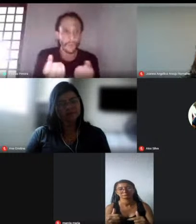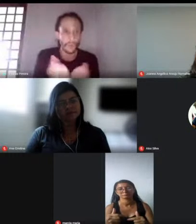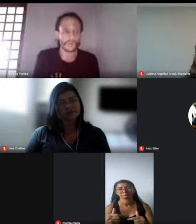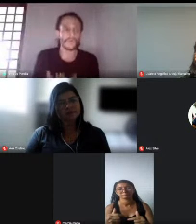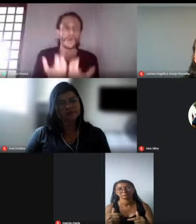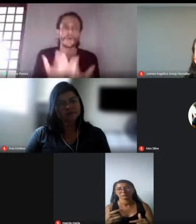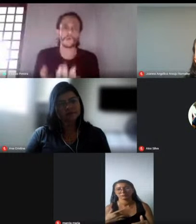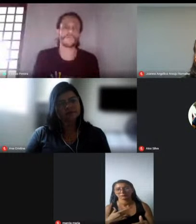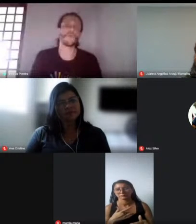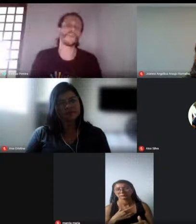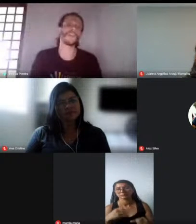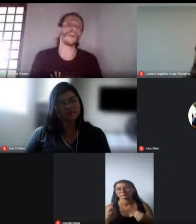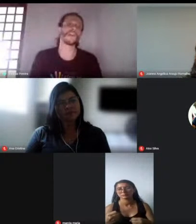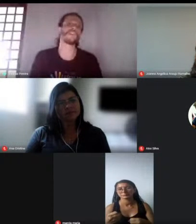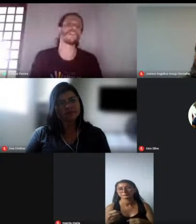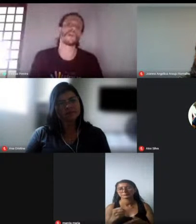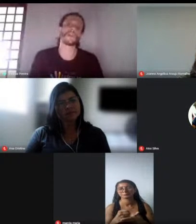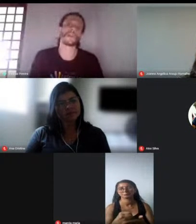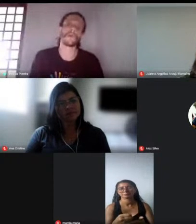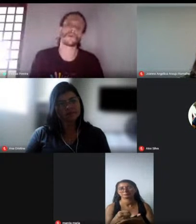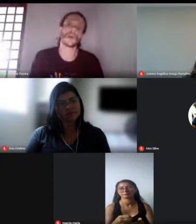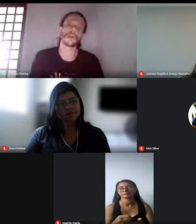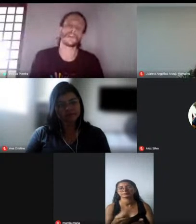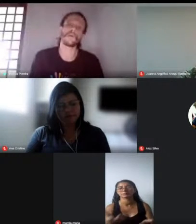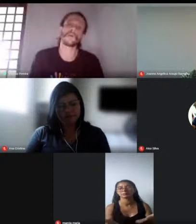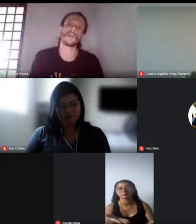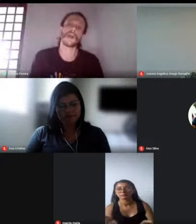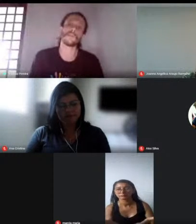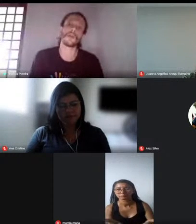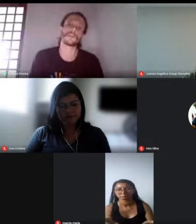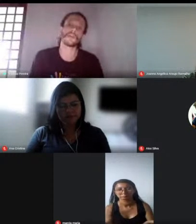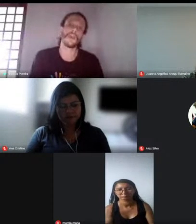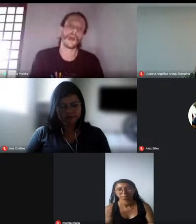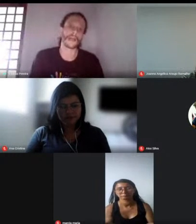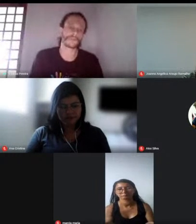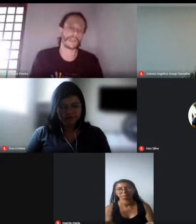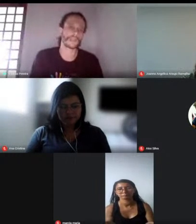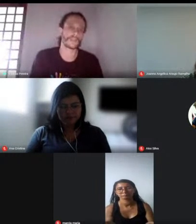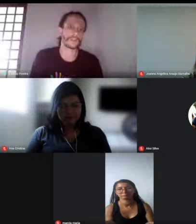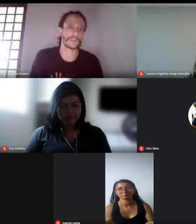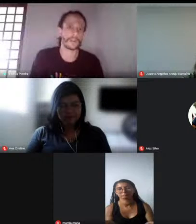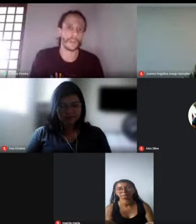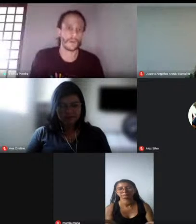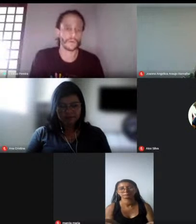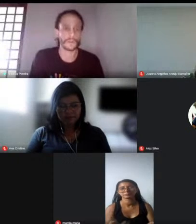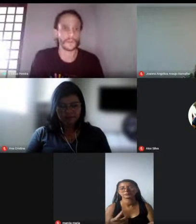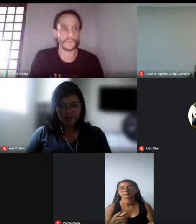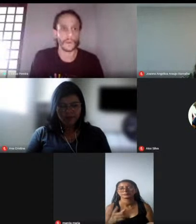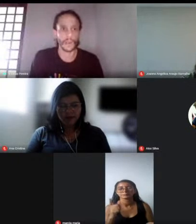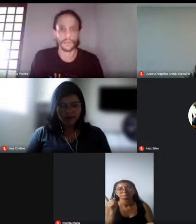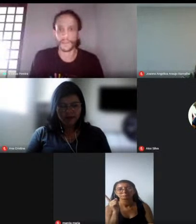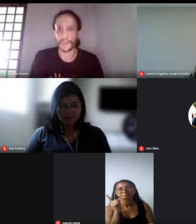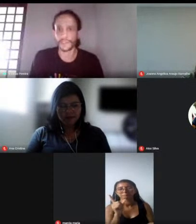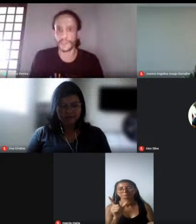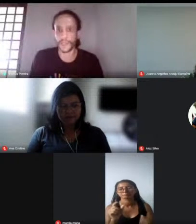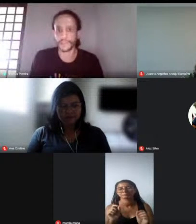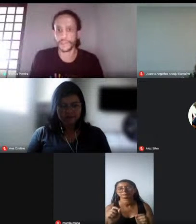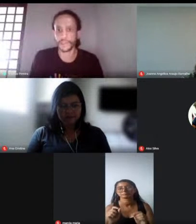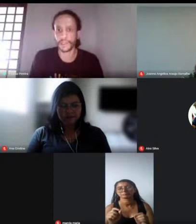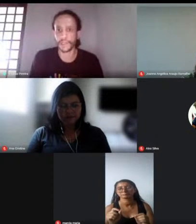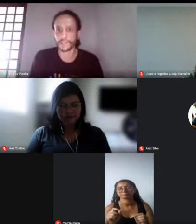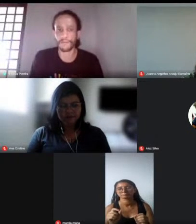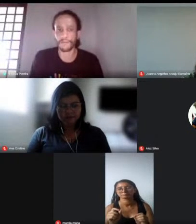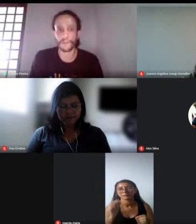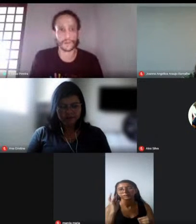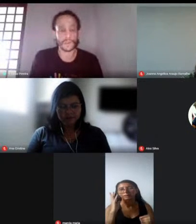prioridade na abordagem e no cuidado. Né? Acho que as falas que a gente conseguiu captar nessa tarde aqui, essas reflexões